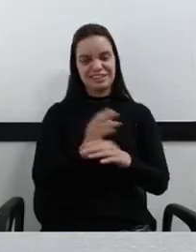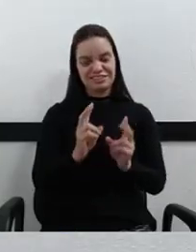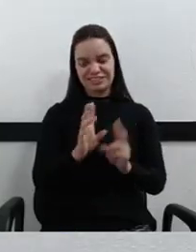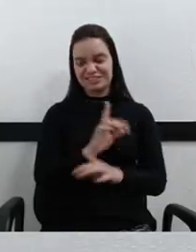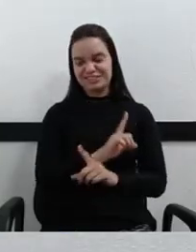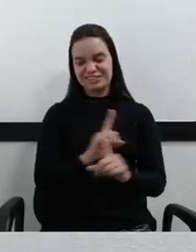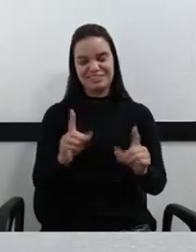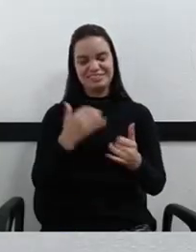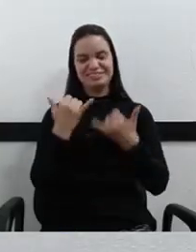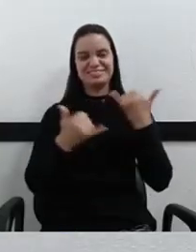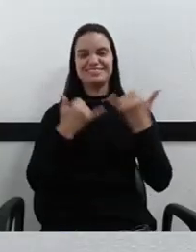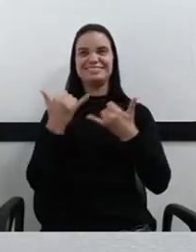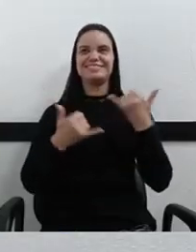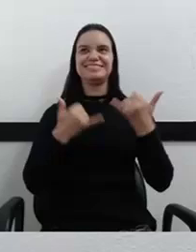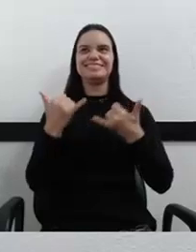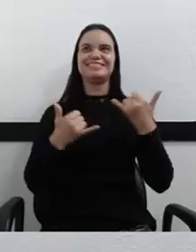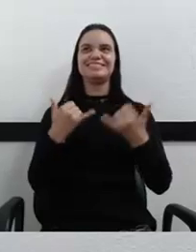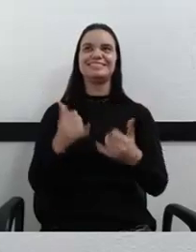tem muito impacto.